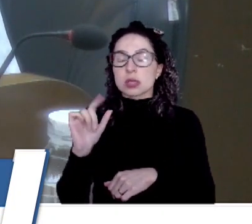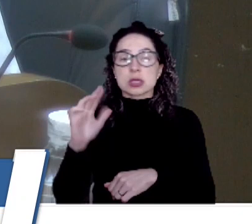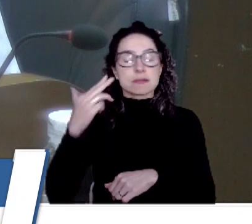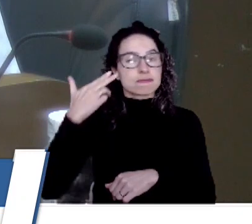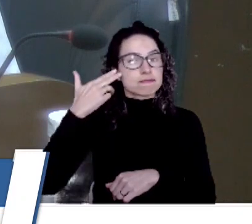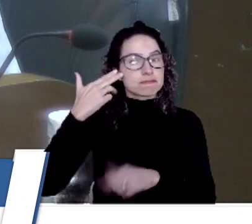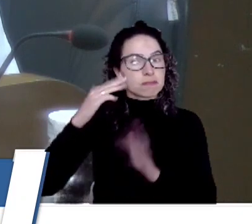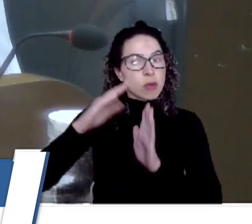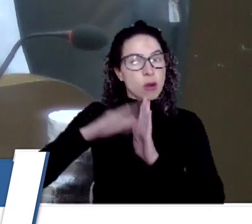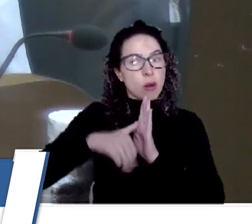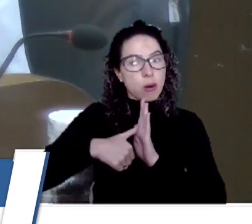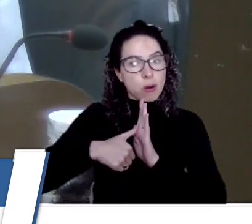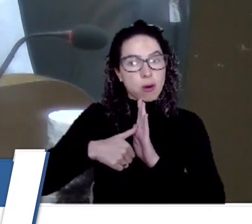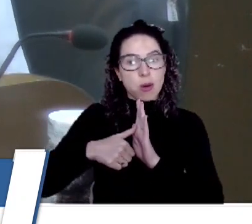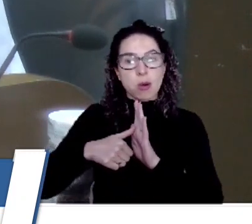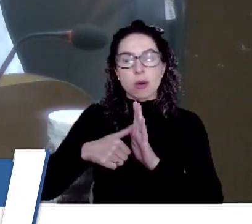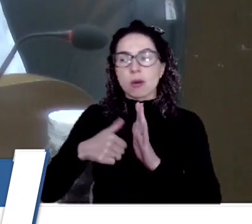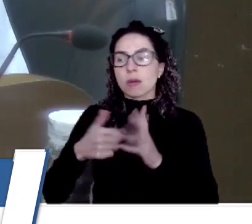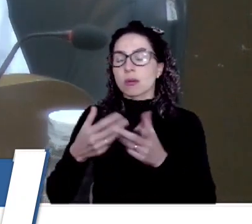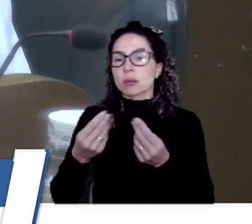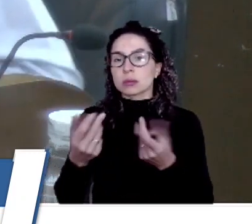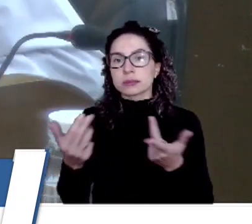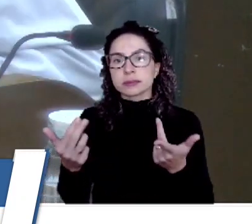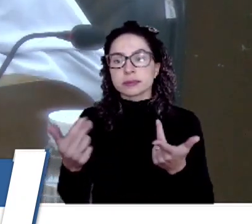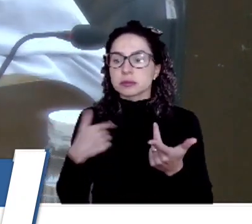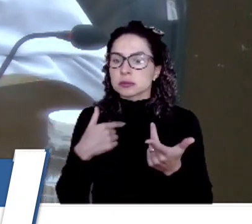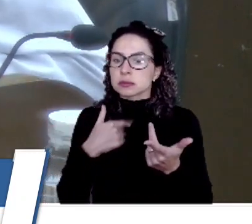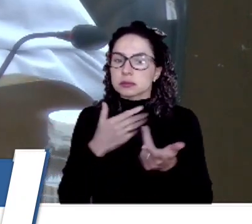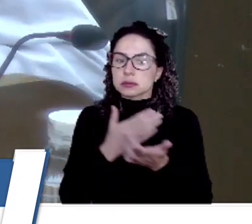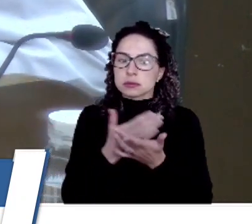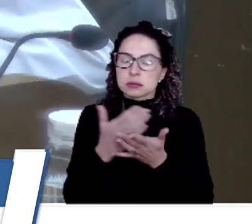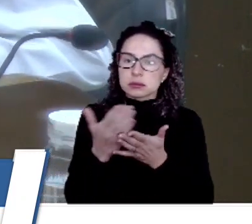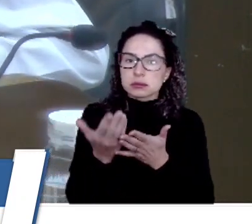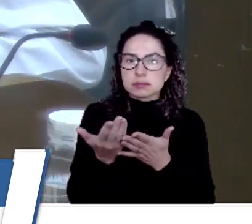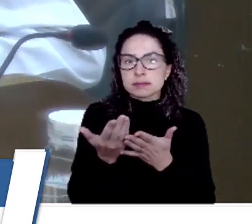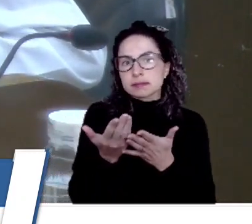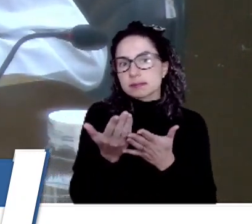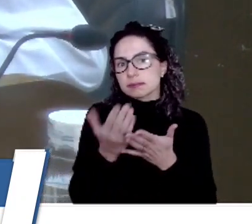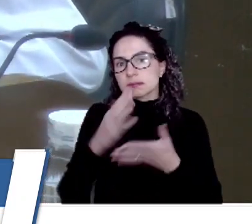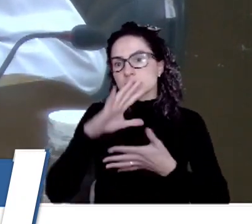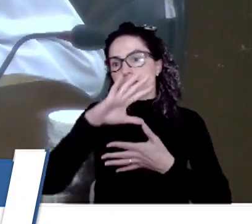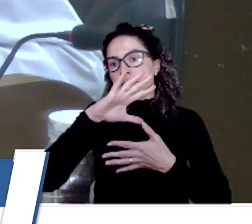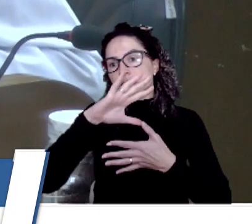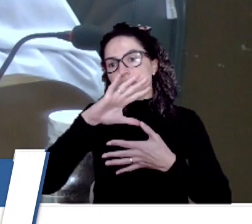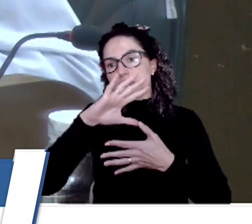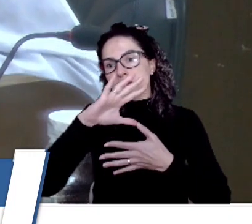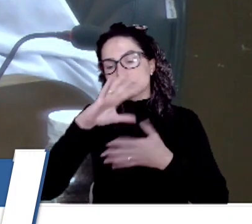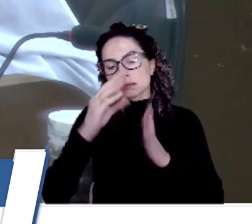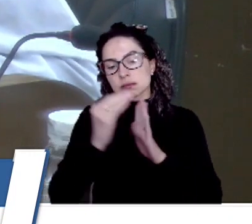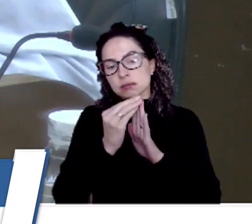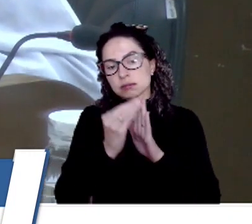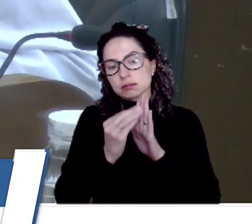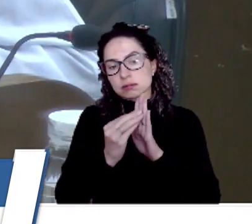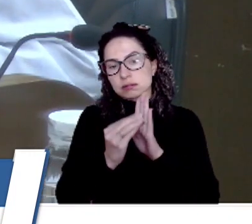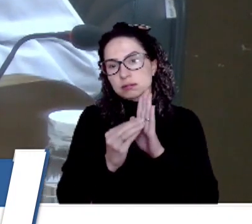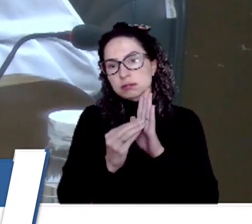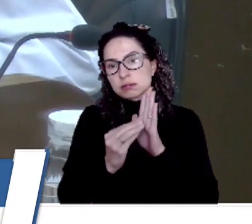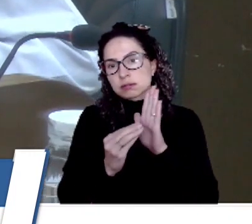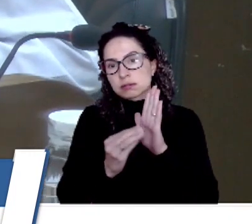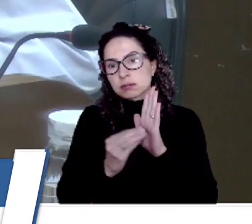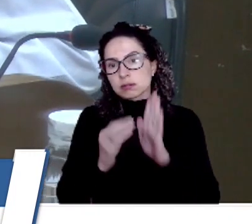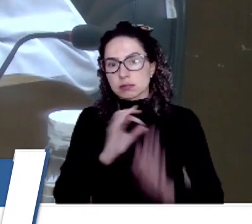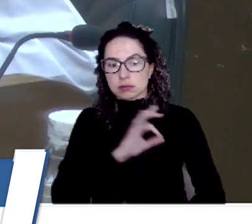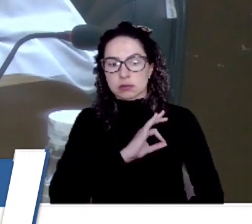assaltos, roubos. E aí, quando você começa pelo mapa que é disposto pela